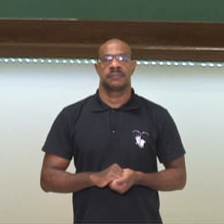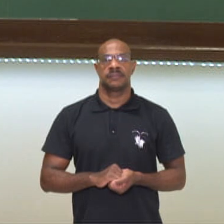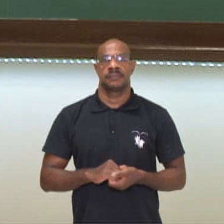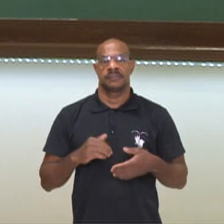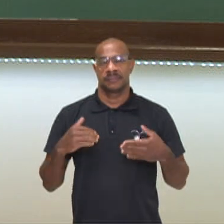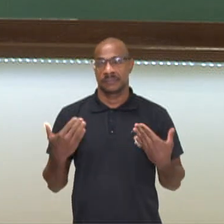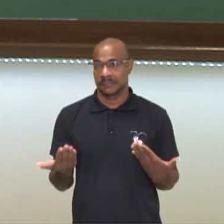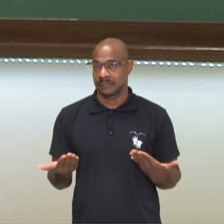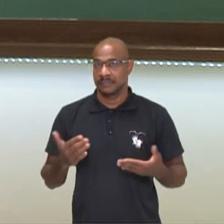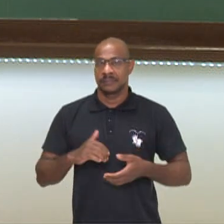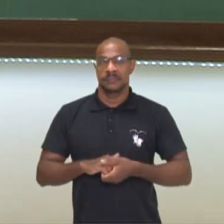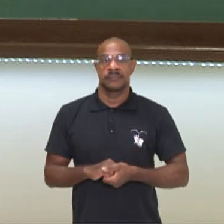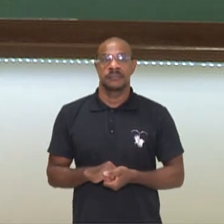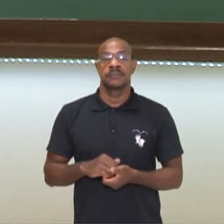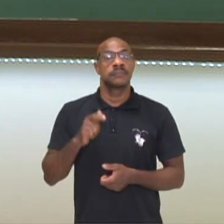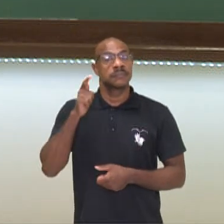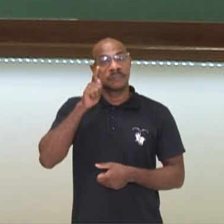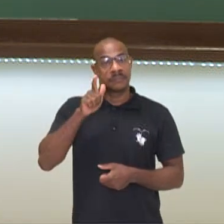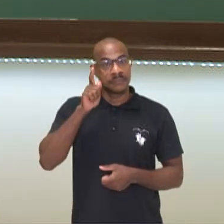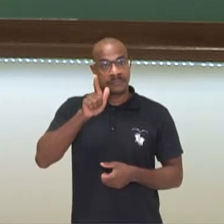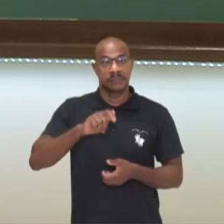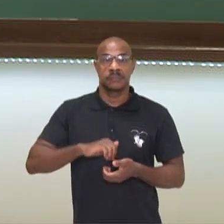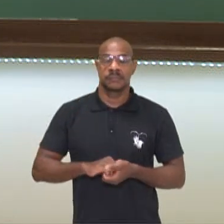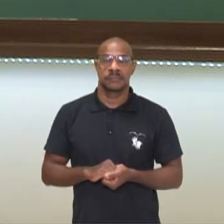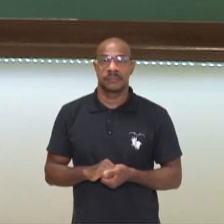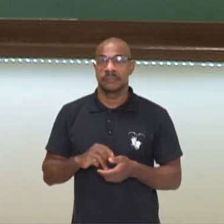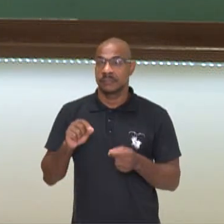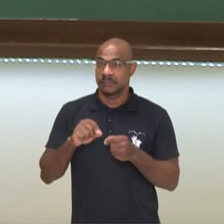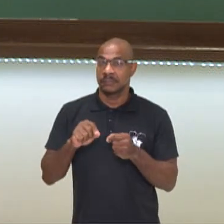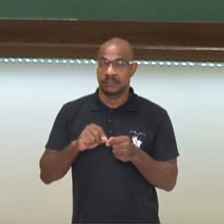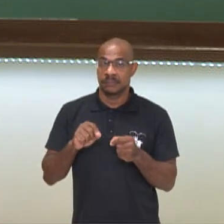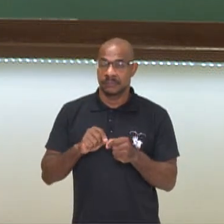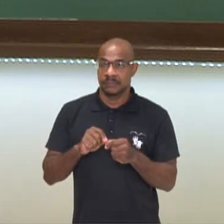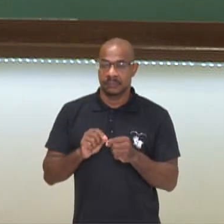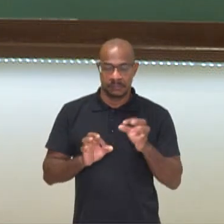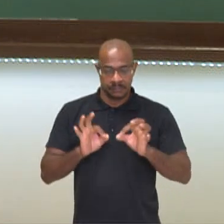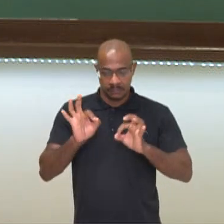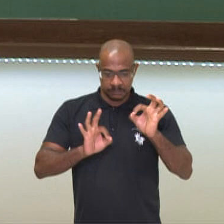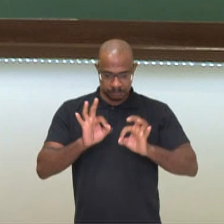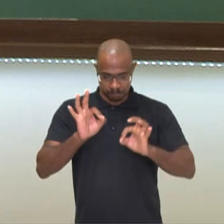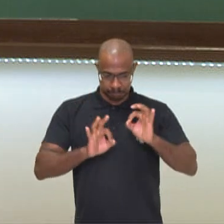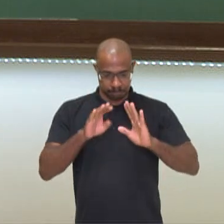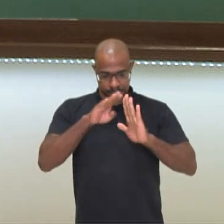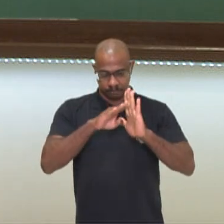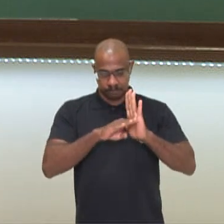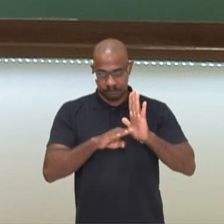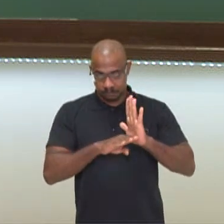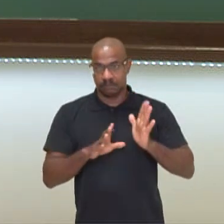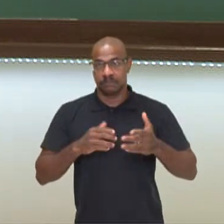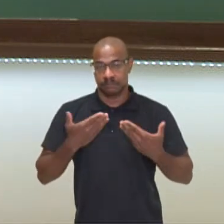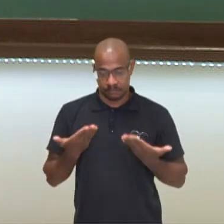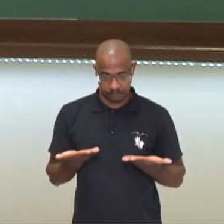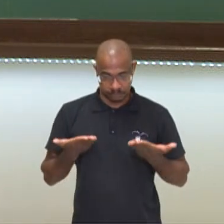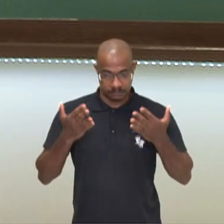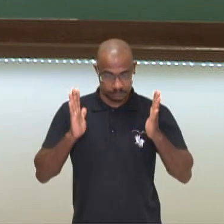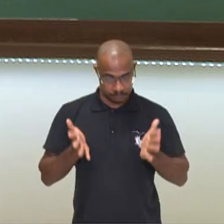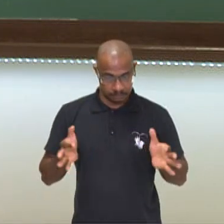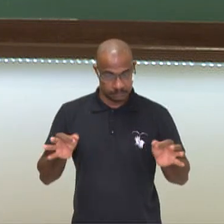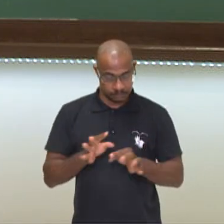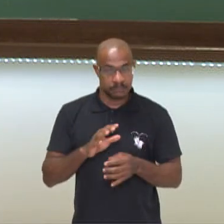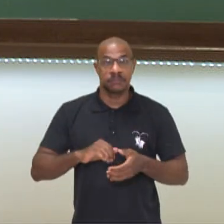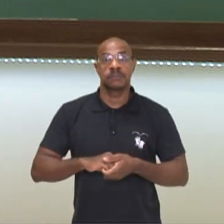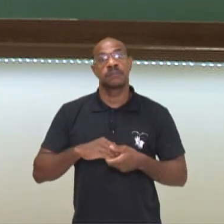Oi e aí moça dia já conseguiu fizeram já uns que leitinho que vão pensar lá na sua entrevista